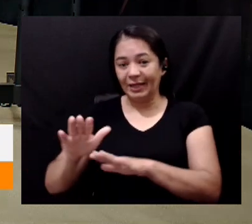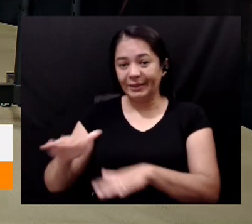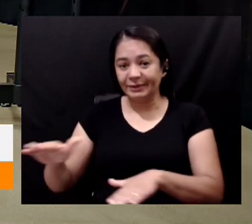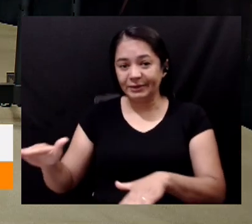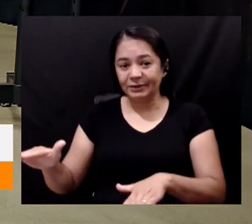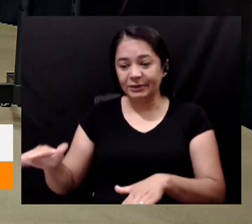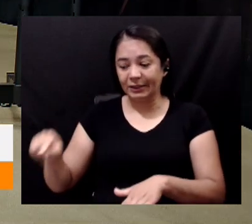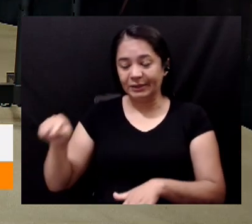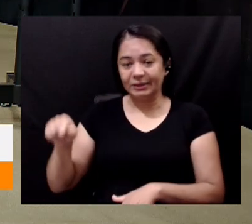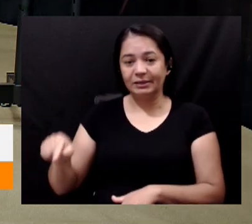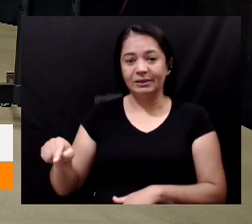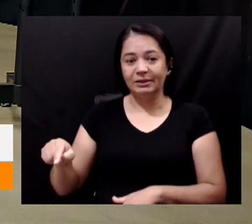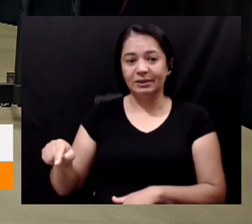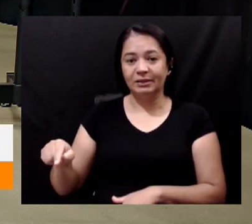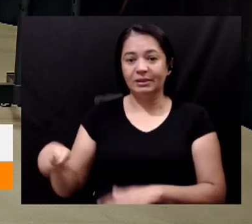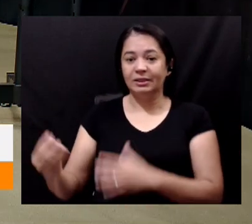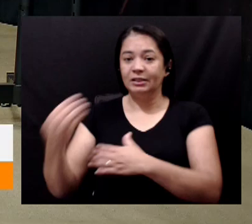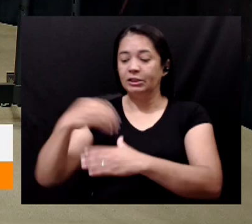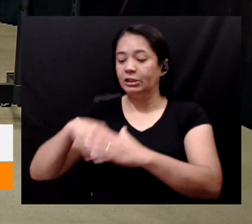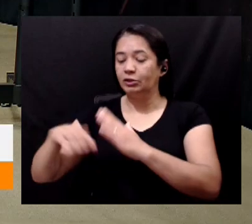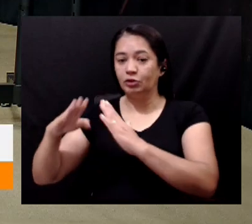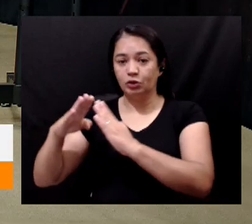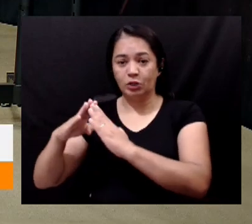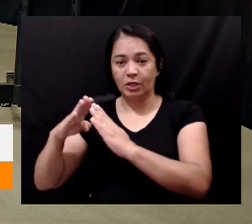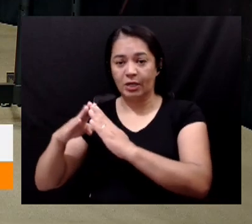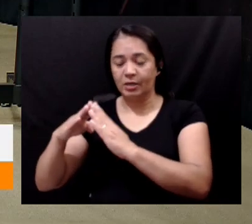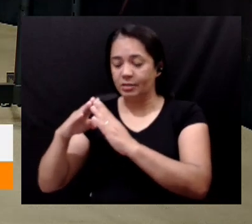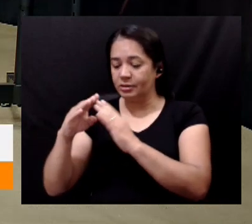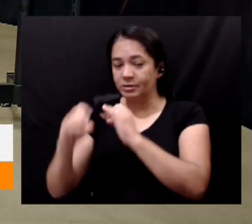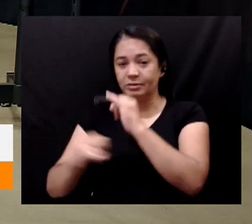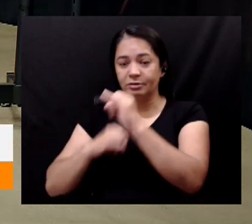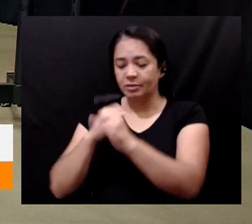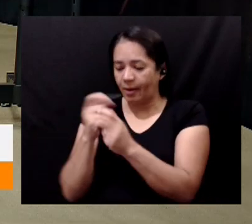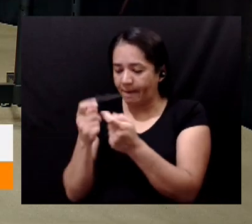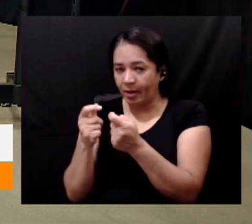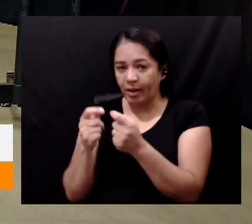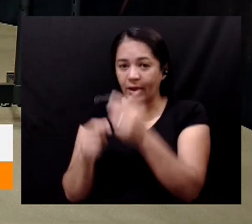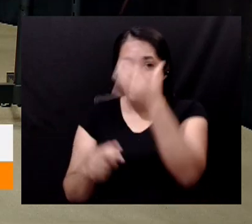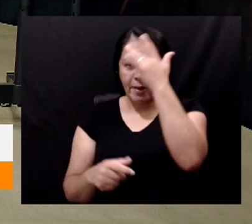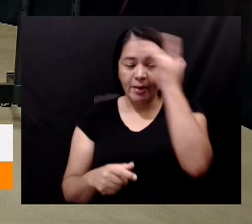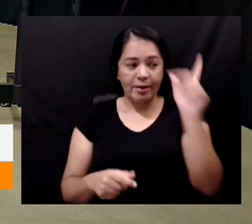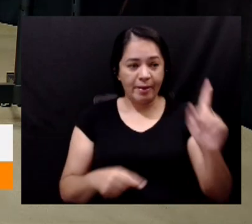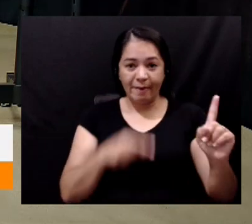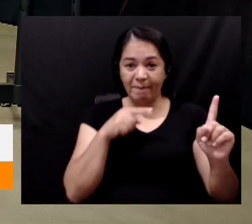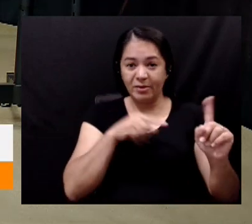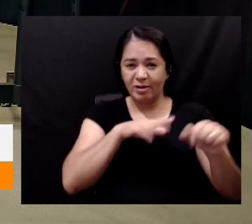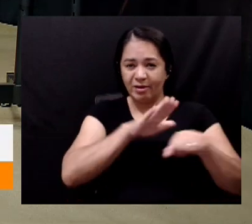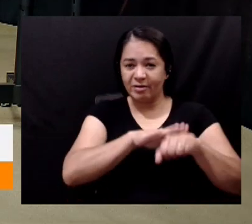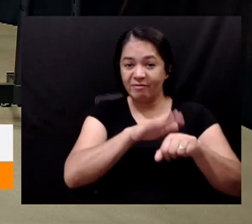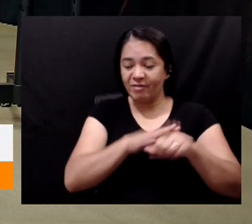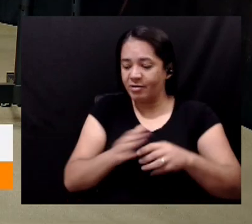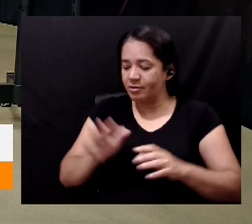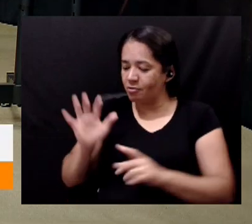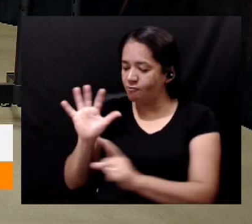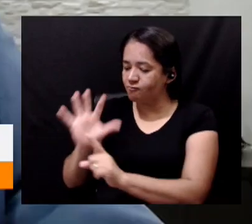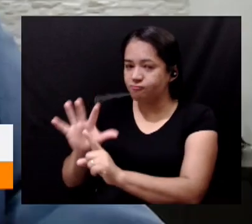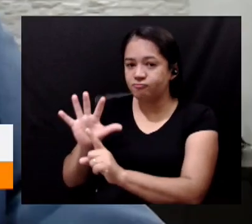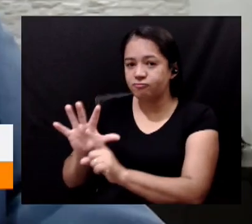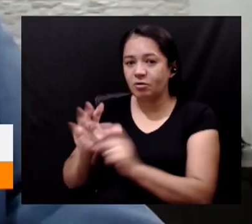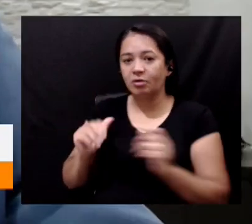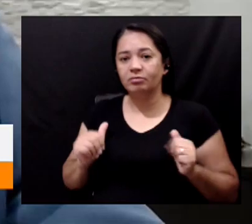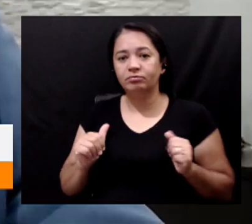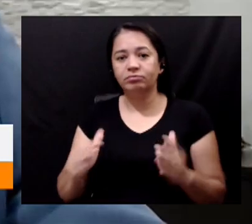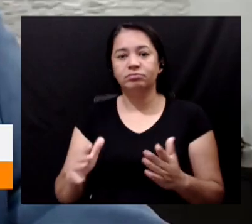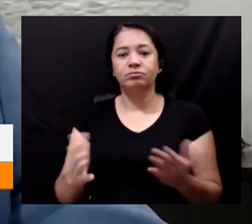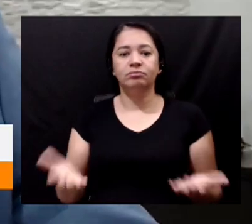ali dentro do quarto, né, na internet, e a pessoa que está produzindo e incentivando esse tipo de ação.